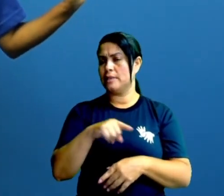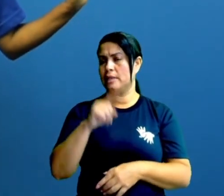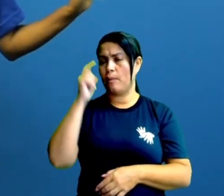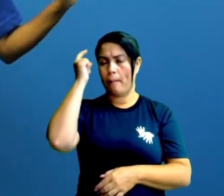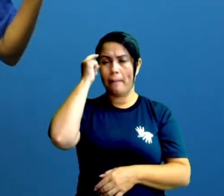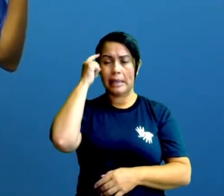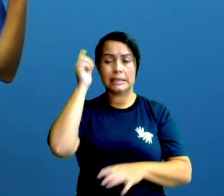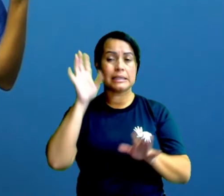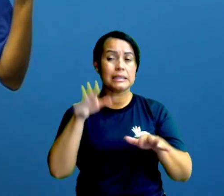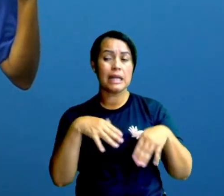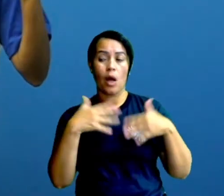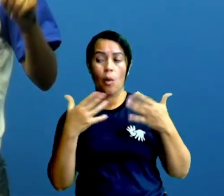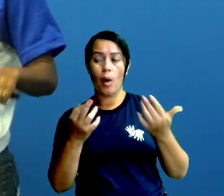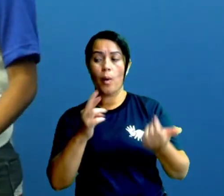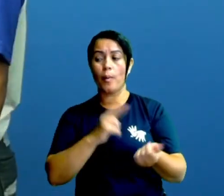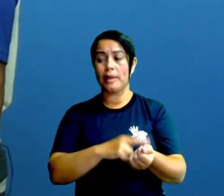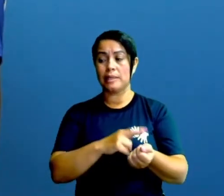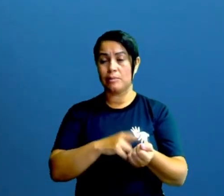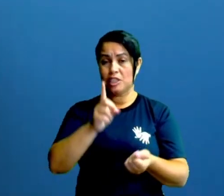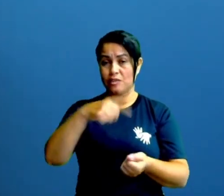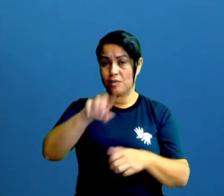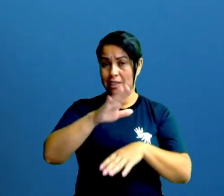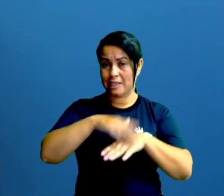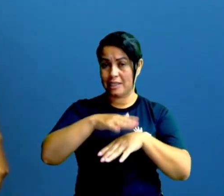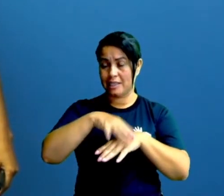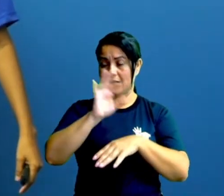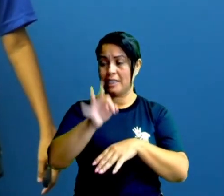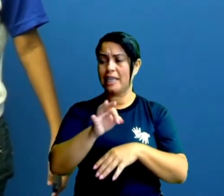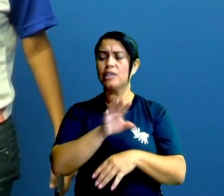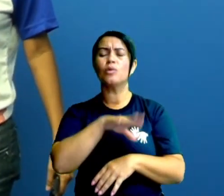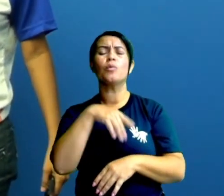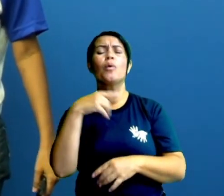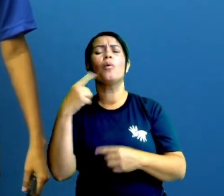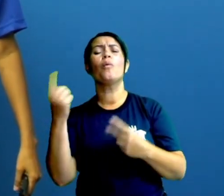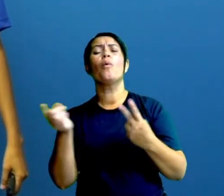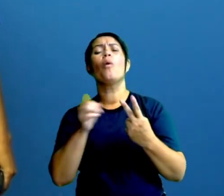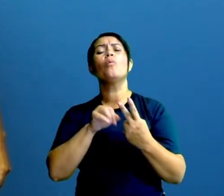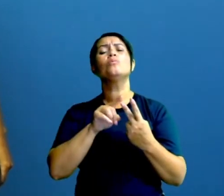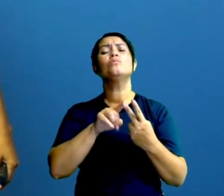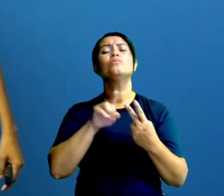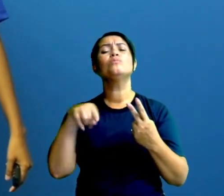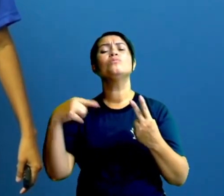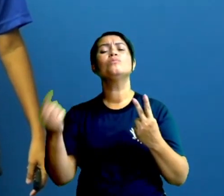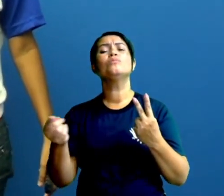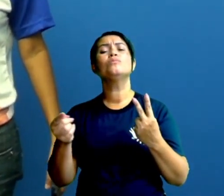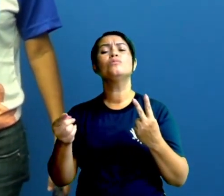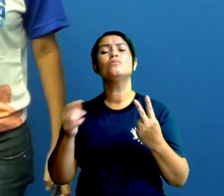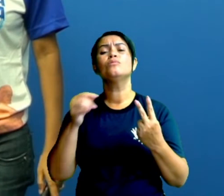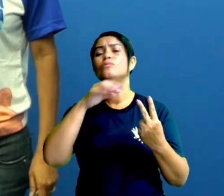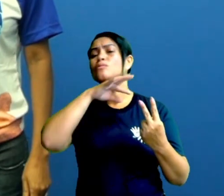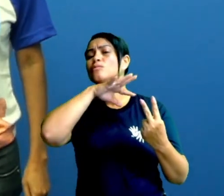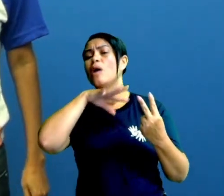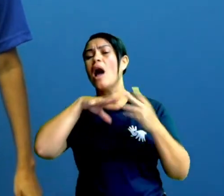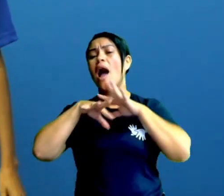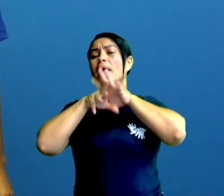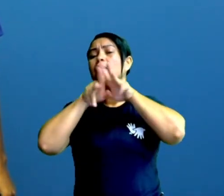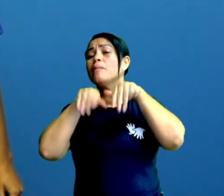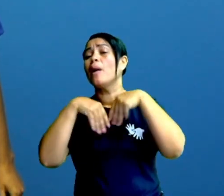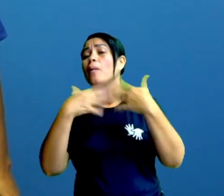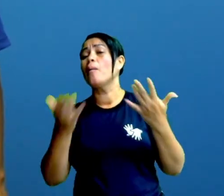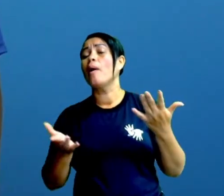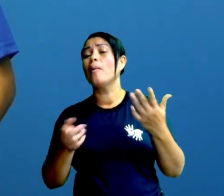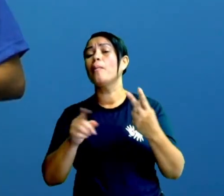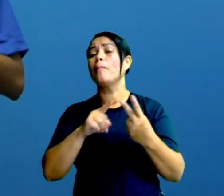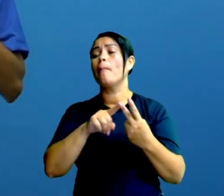vocês vão criar aí as rimas de vocês tá certo como é o nome desse outro animalzinho que aparece aí na tela de